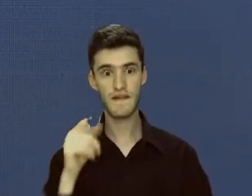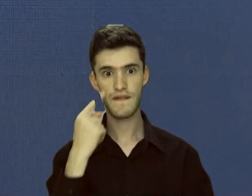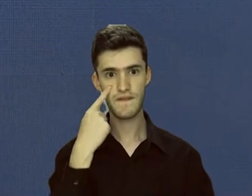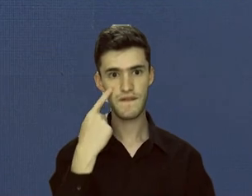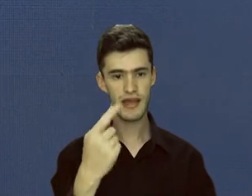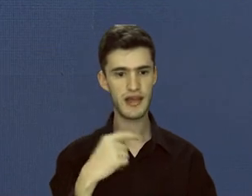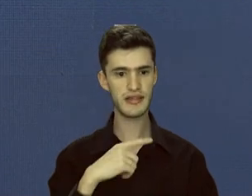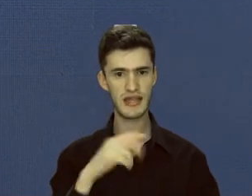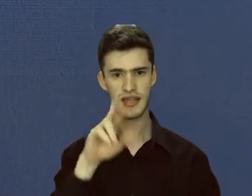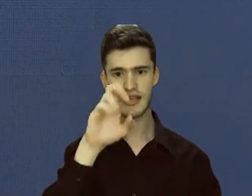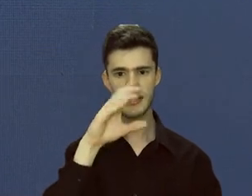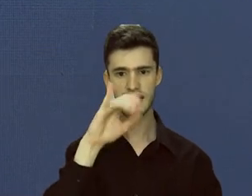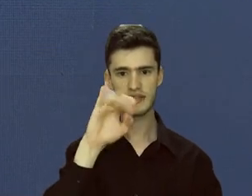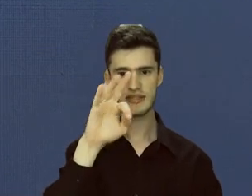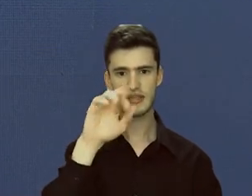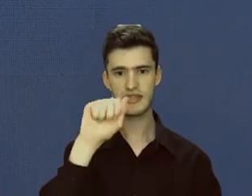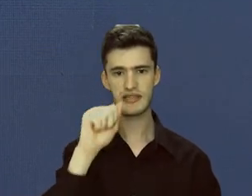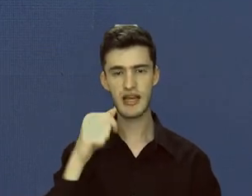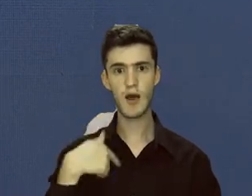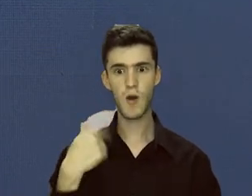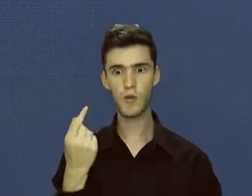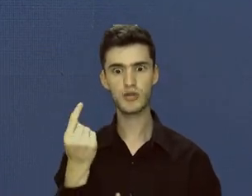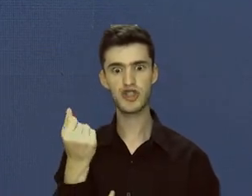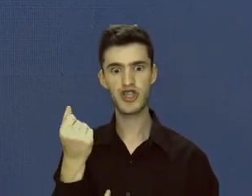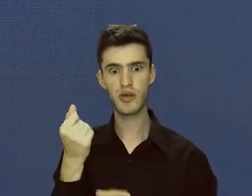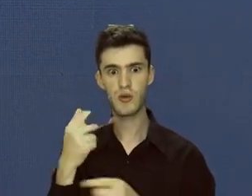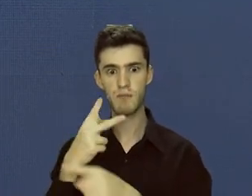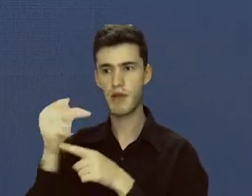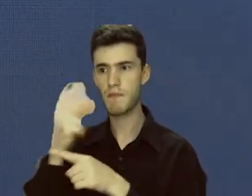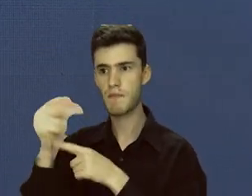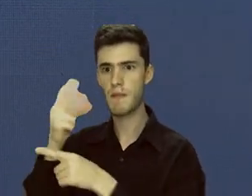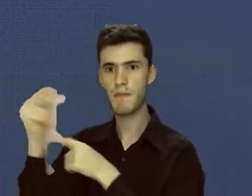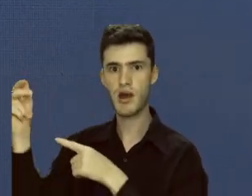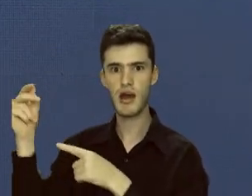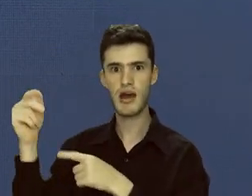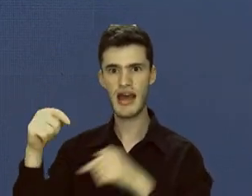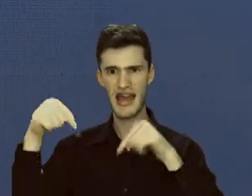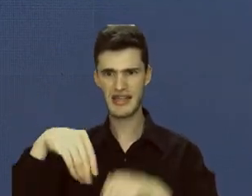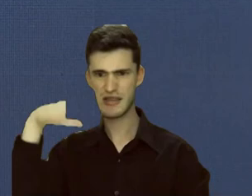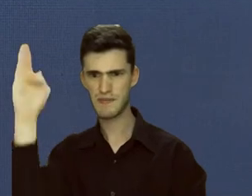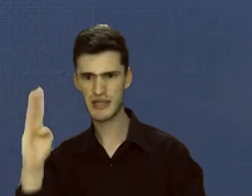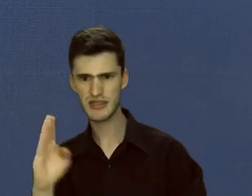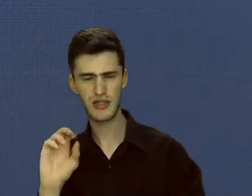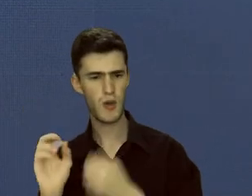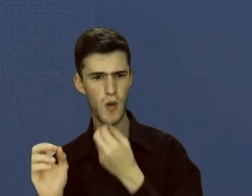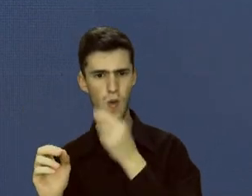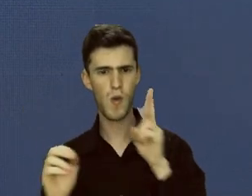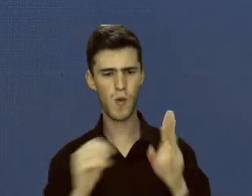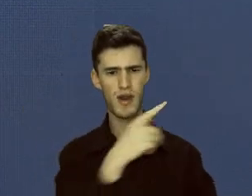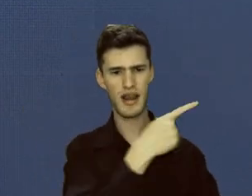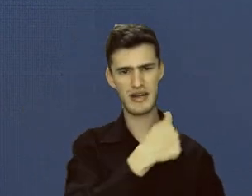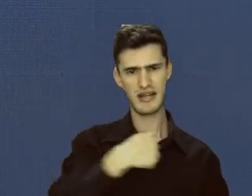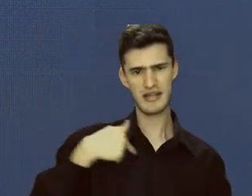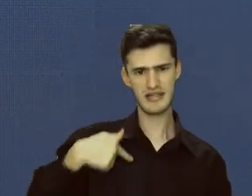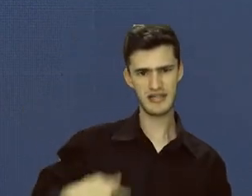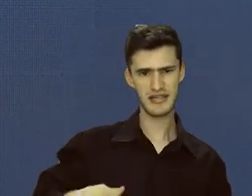do qualquer empresa aqui no Brasil compare com uma outra na China com uma outra onde quer que seja e as coisas se conversam